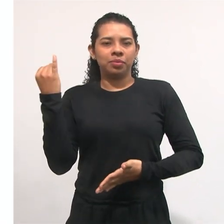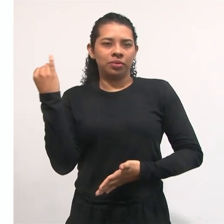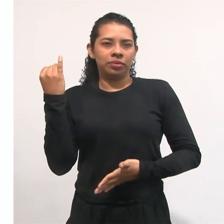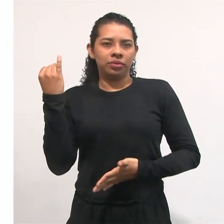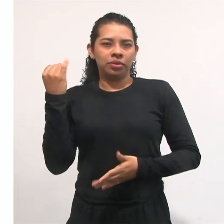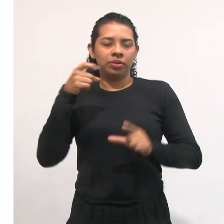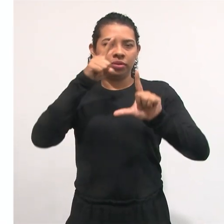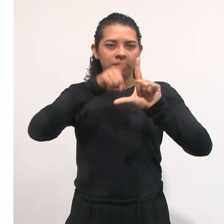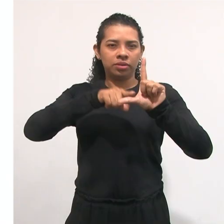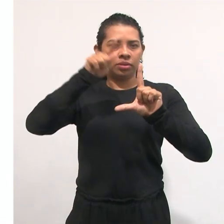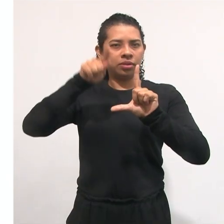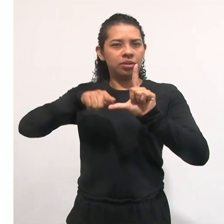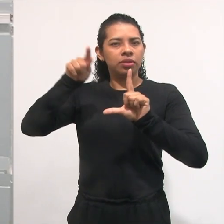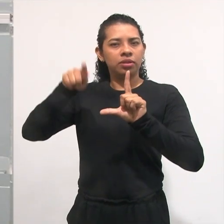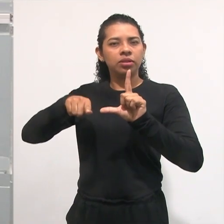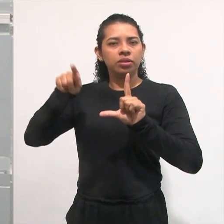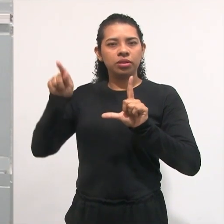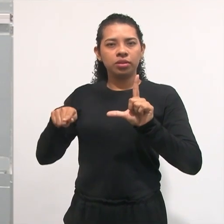a estatística?